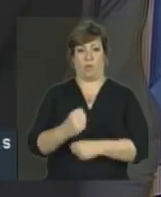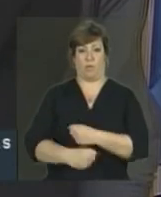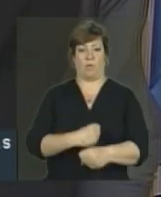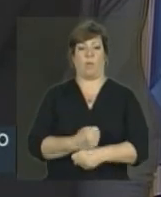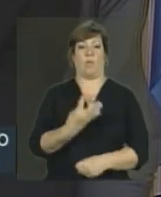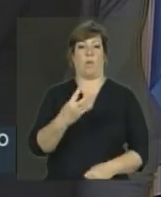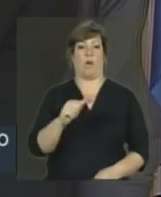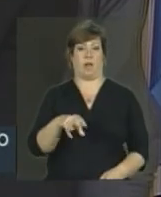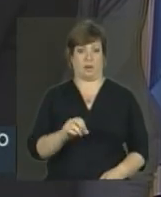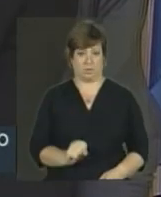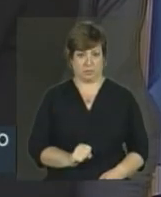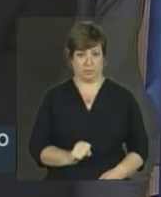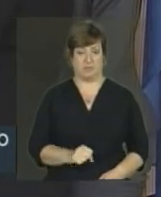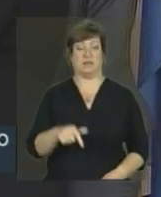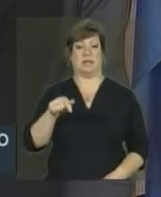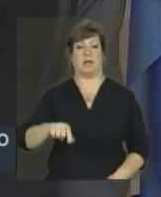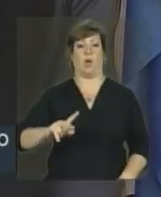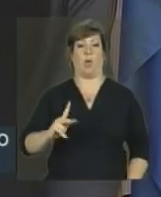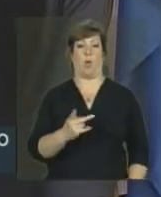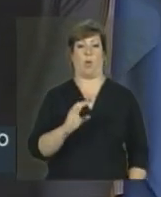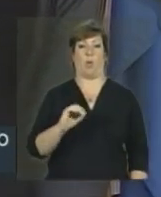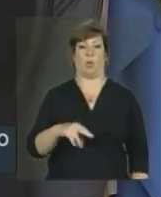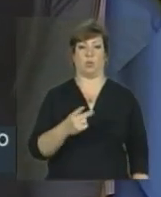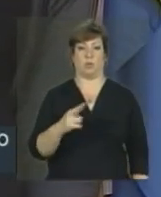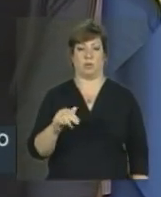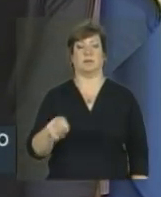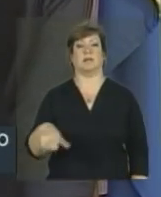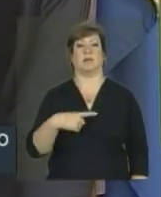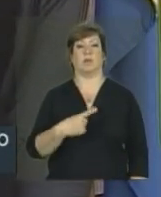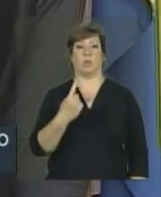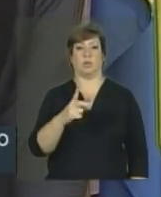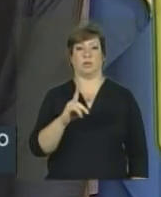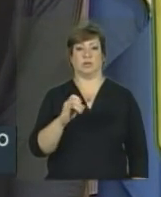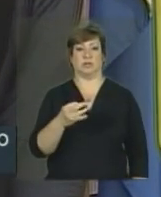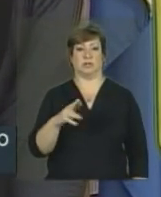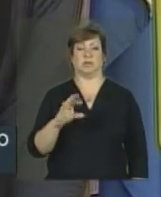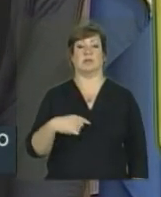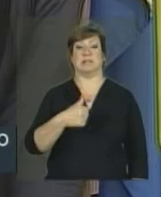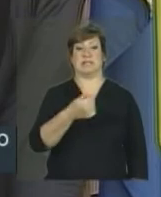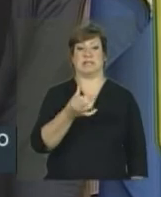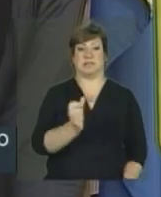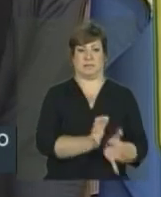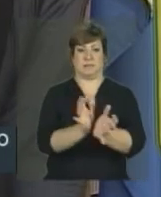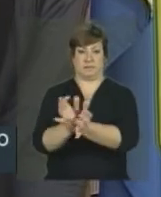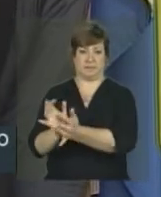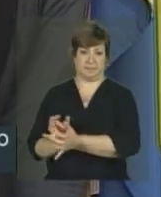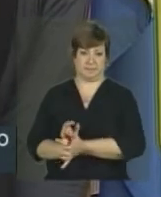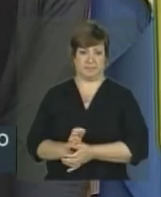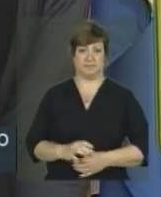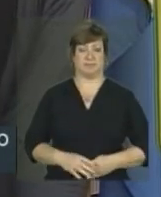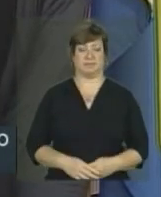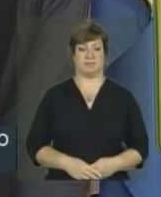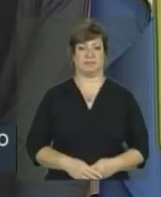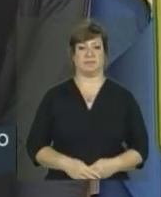dividido administrativamente em um distrito com 16 departamentos.